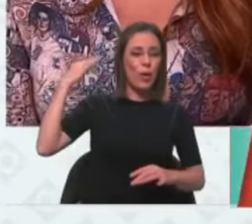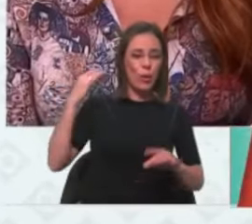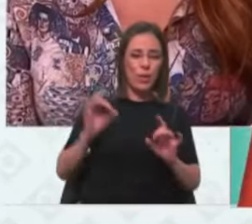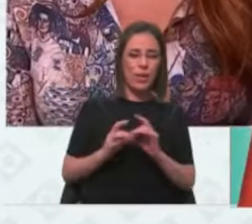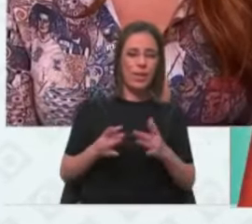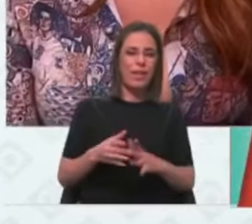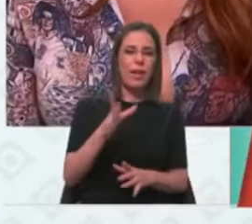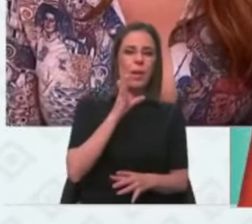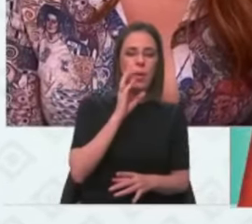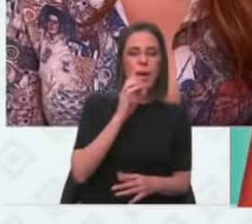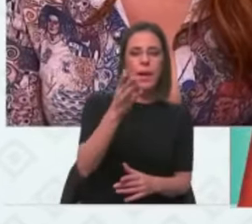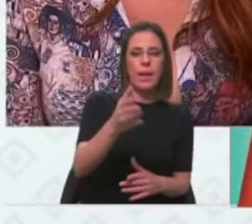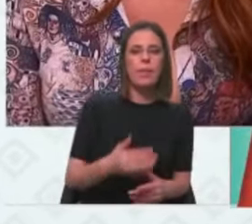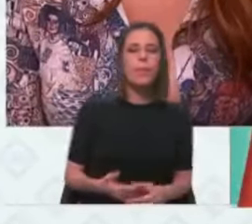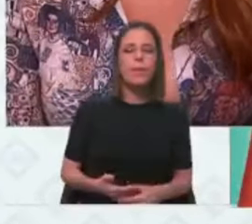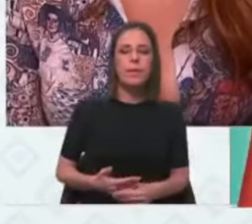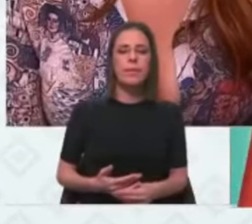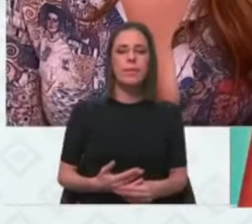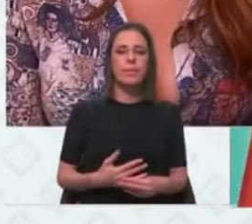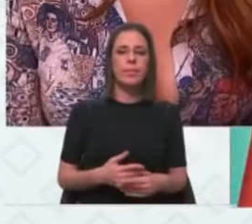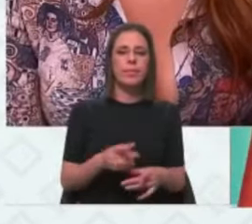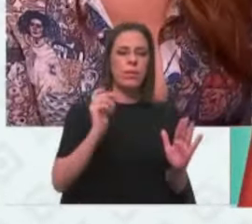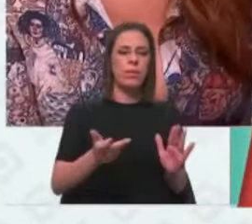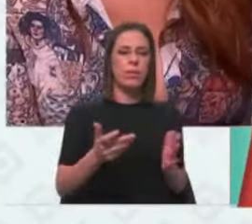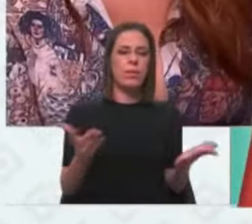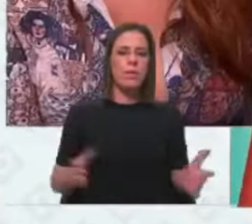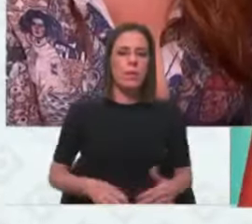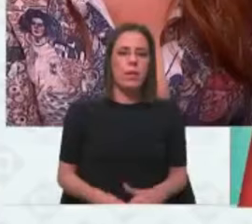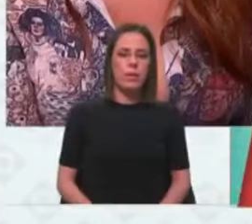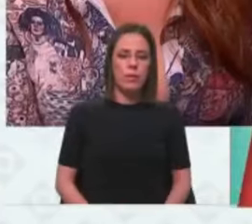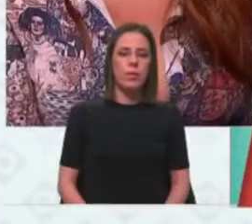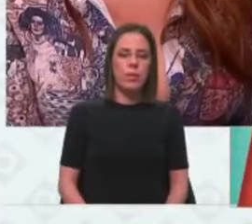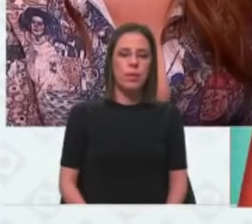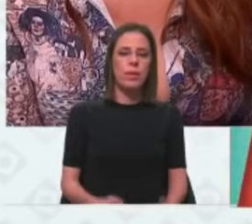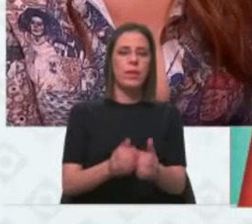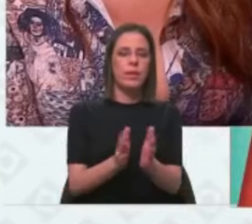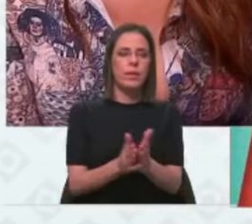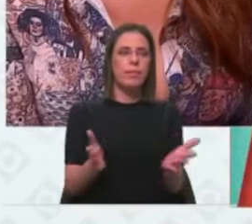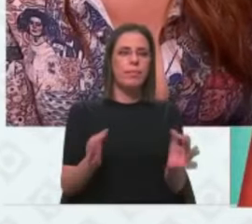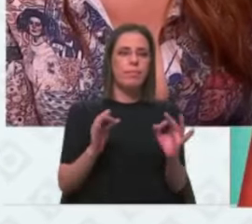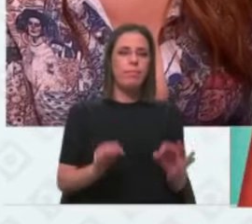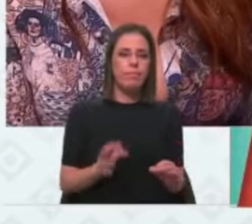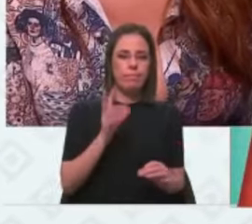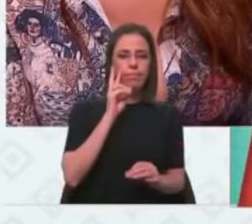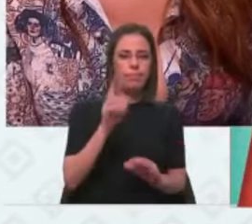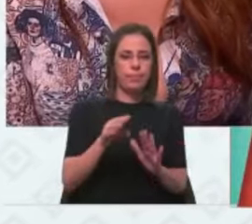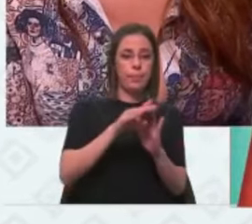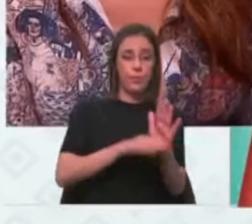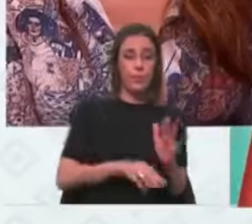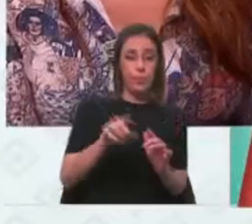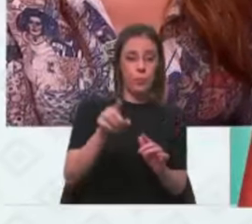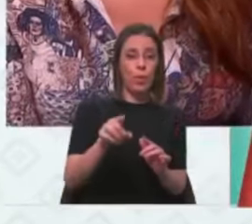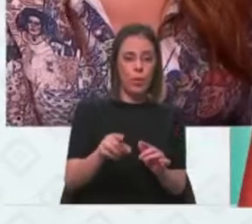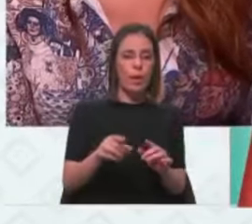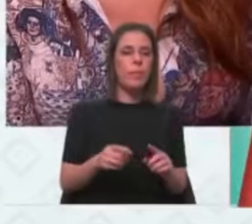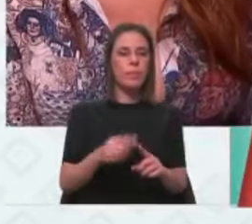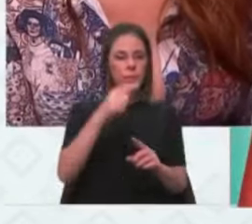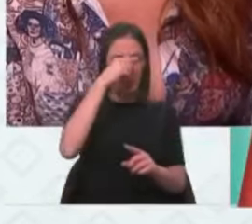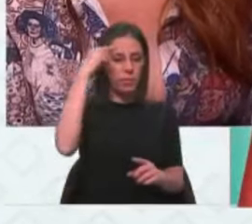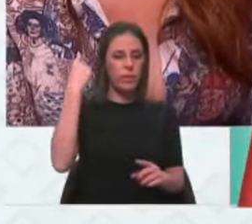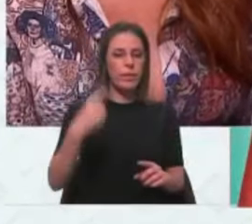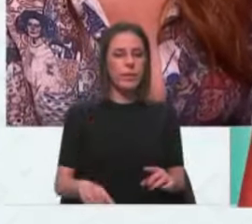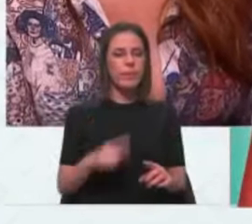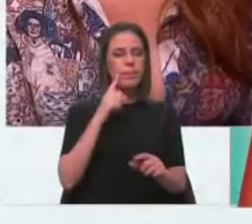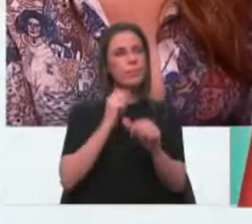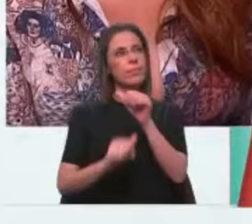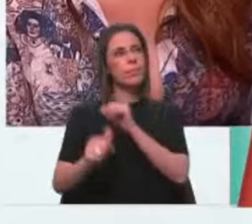Mas, olha o Hermano, mas isto foi mesmo uma loucura. Sim, toda a gente, de facto, via o Master Plan. Agora, olhando para trás. Foi difícil.